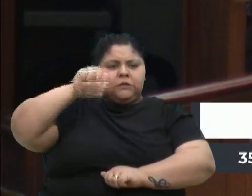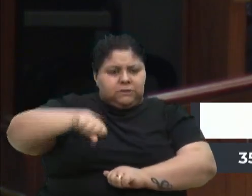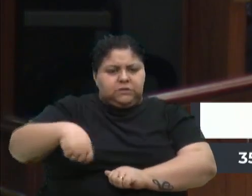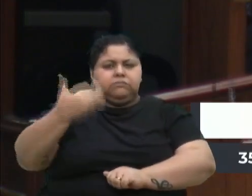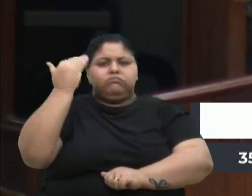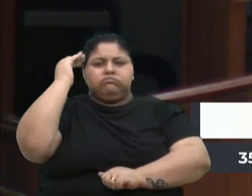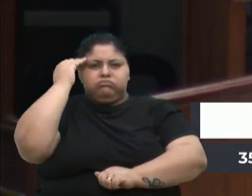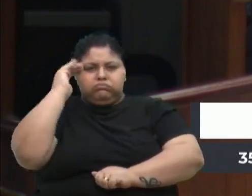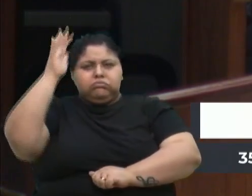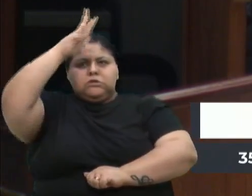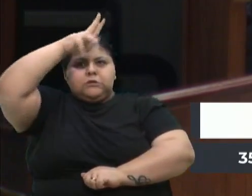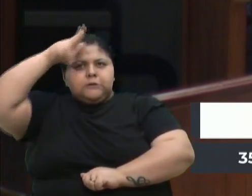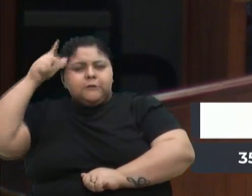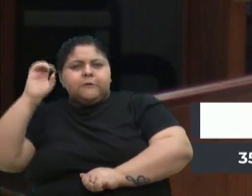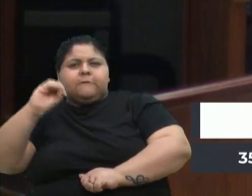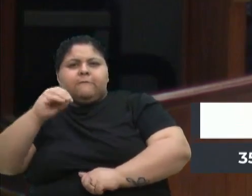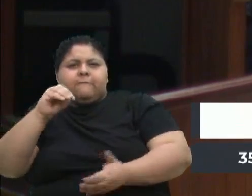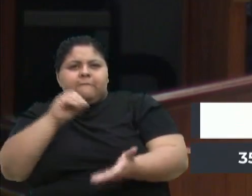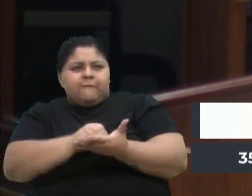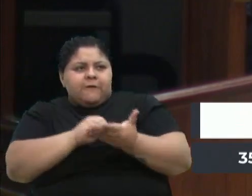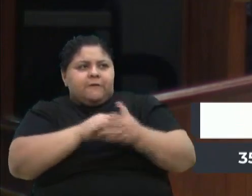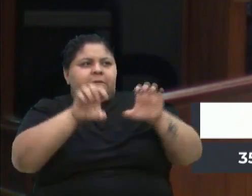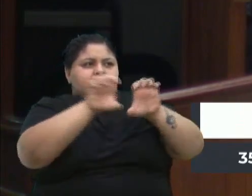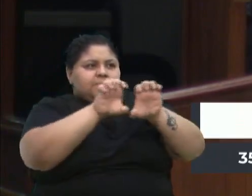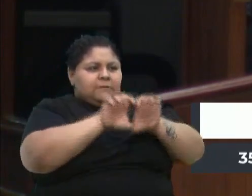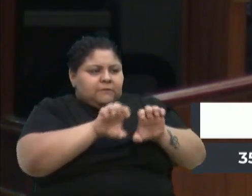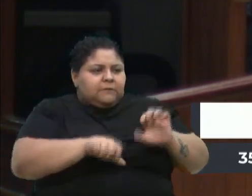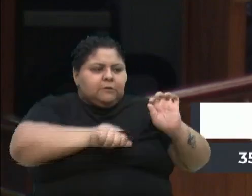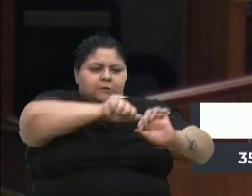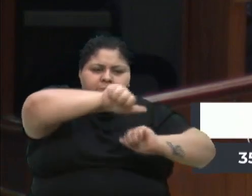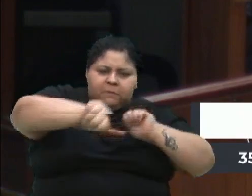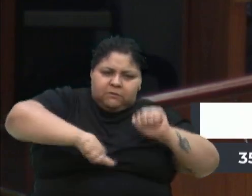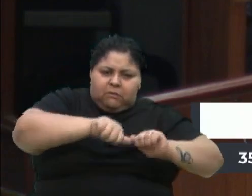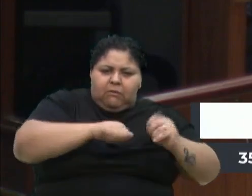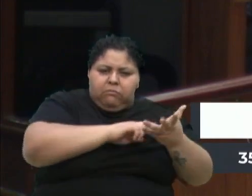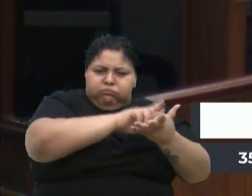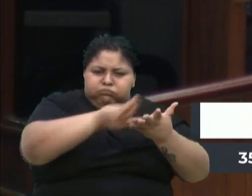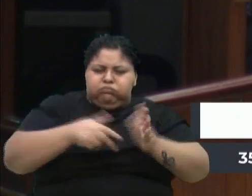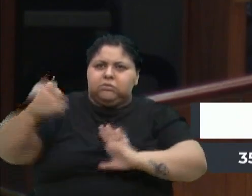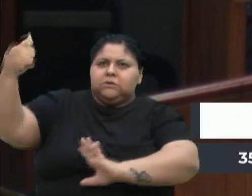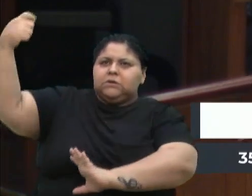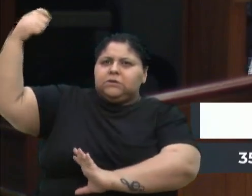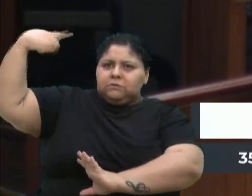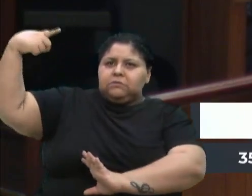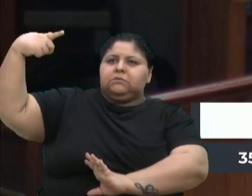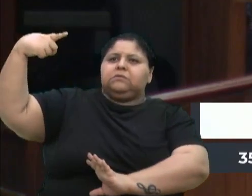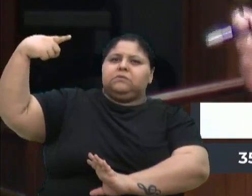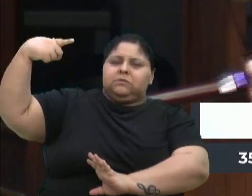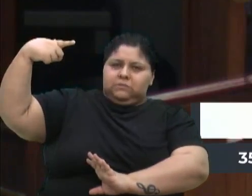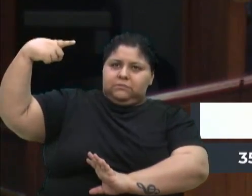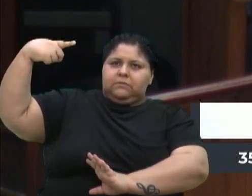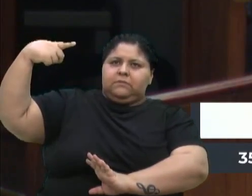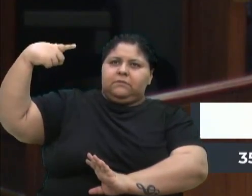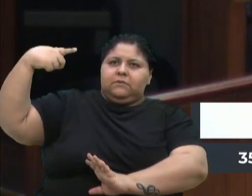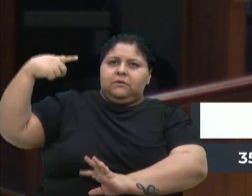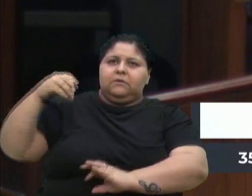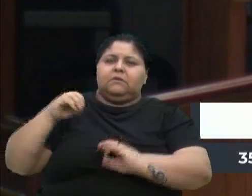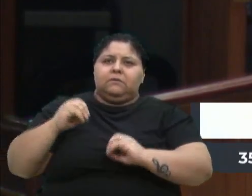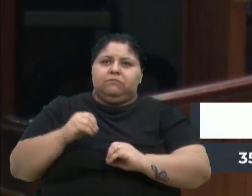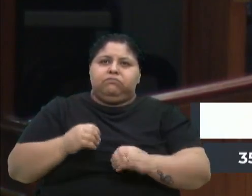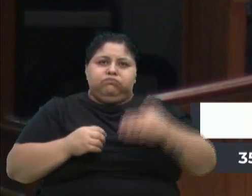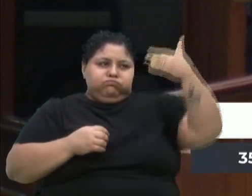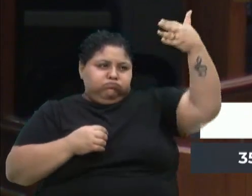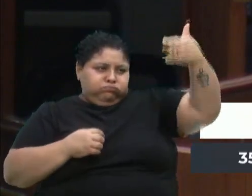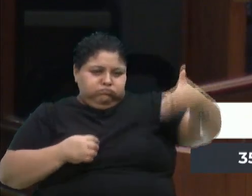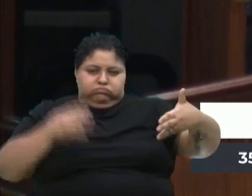tem estrutura para trocar por tantas milhares de lâmpadas LEDs, que isso vai dar, vem o cercamento